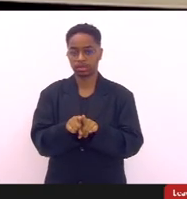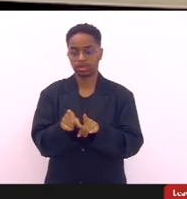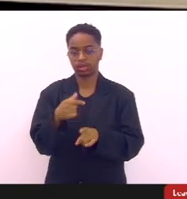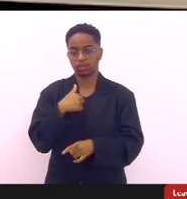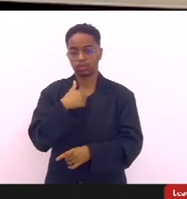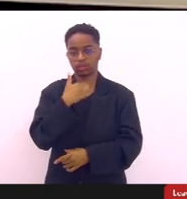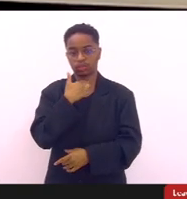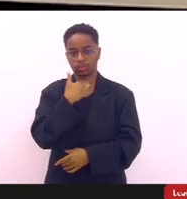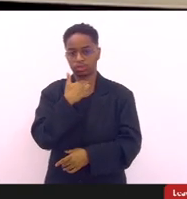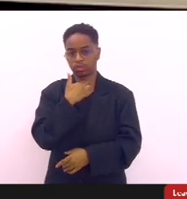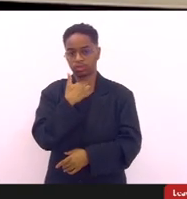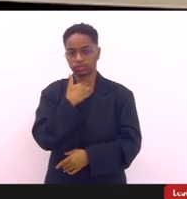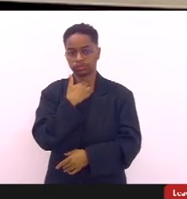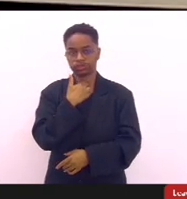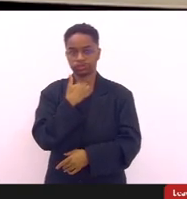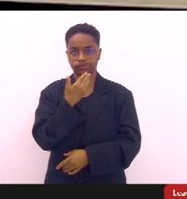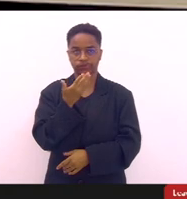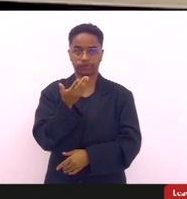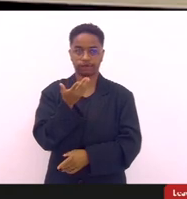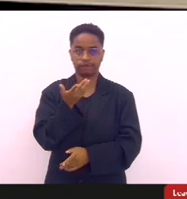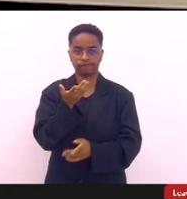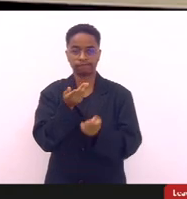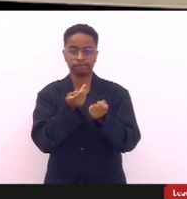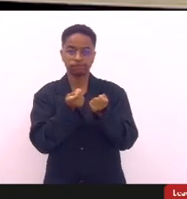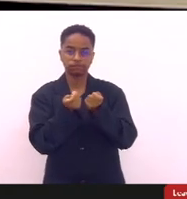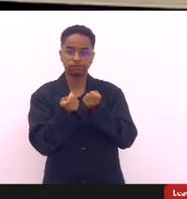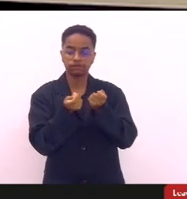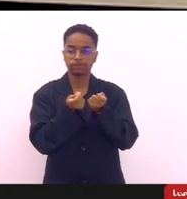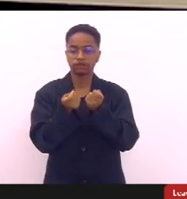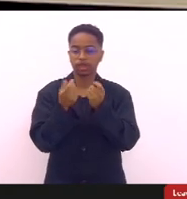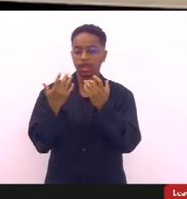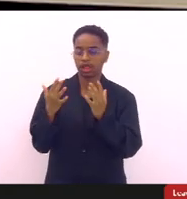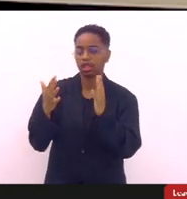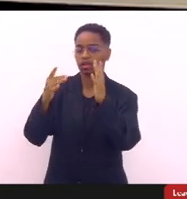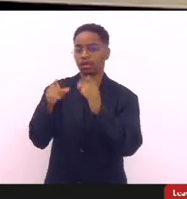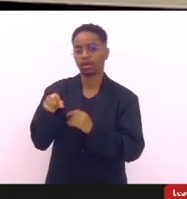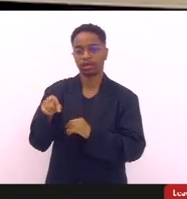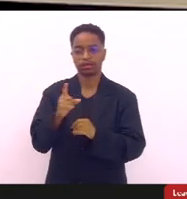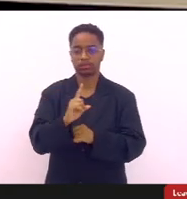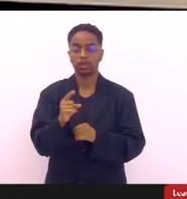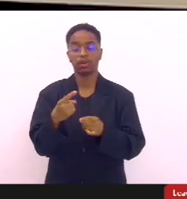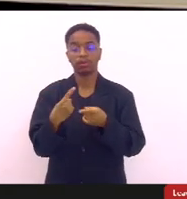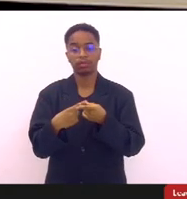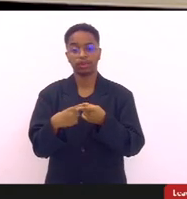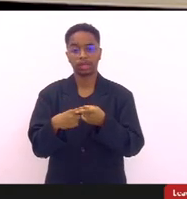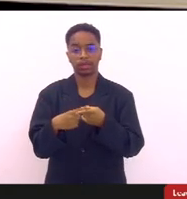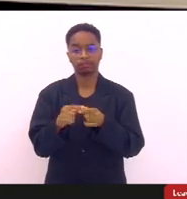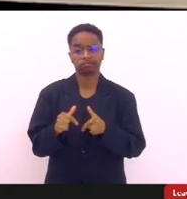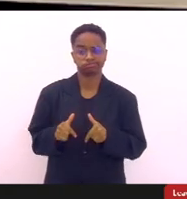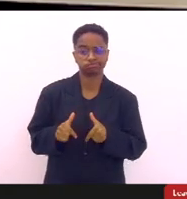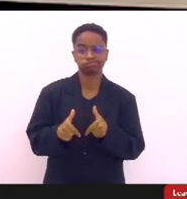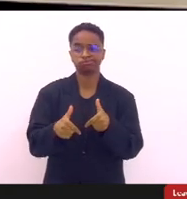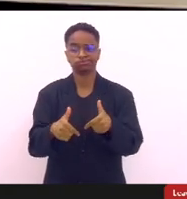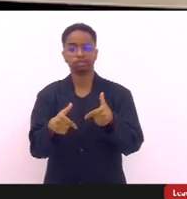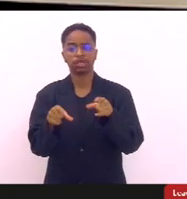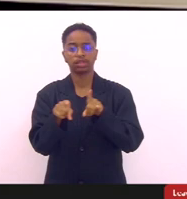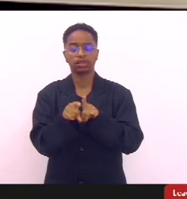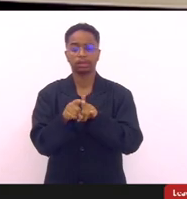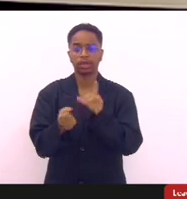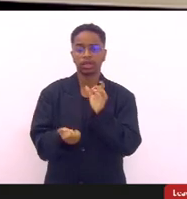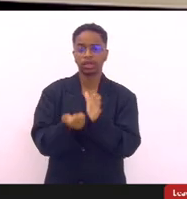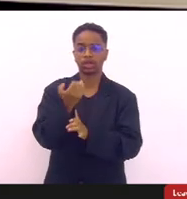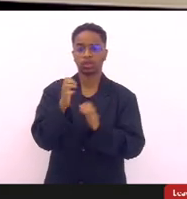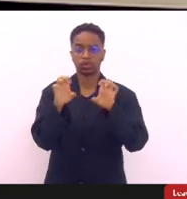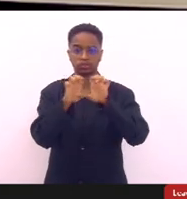também economizar, né, elogios a ela, a sua equipe e à própria secretaria pela criação dessa